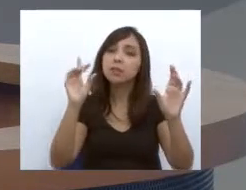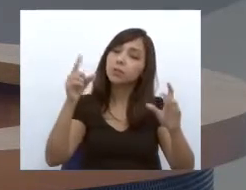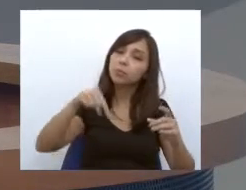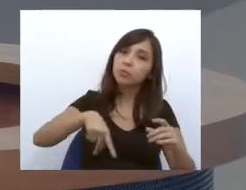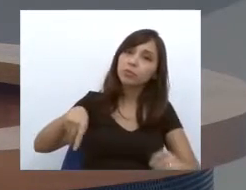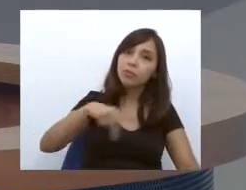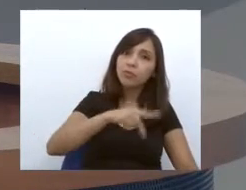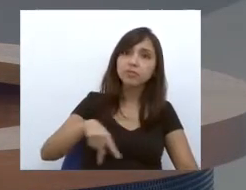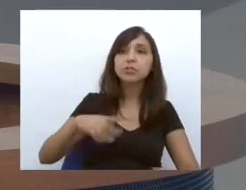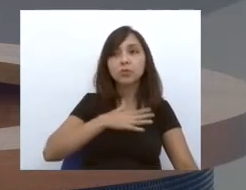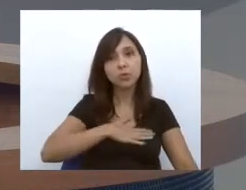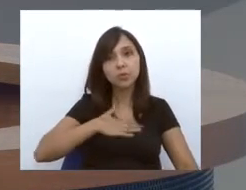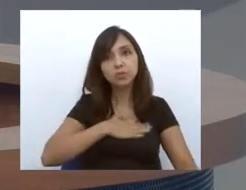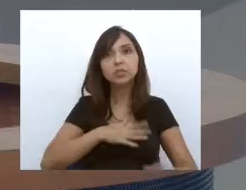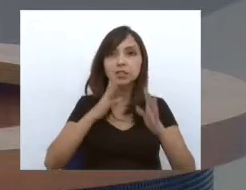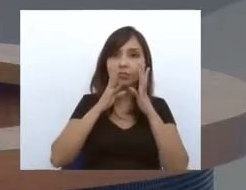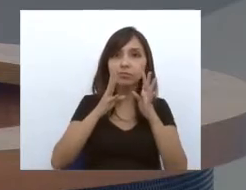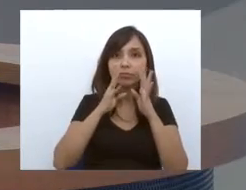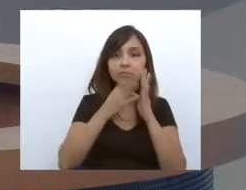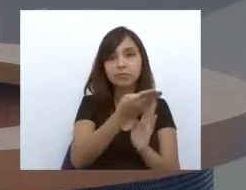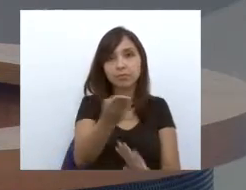professores, eu gostaria de ouvi-los também.